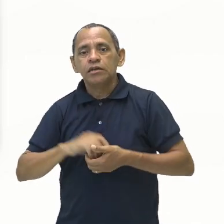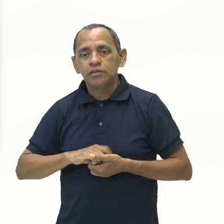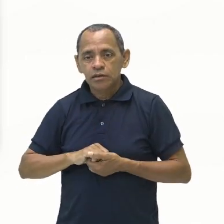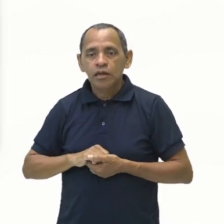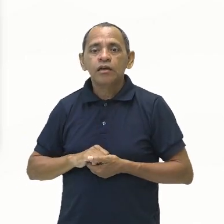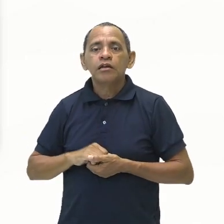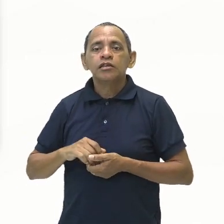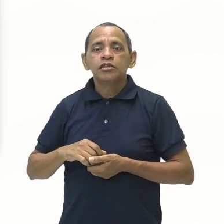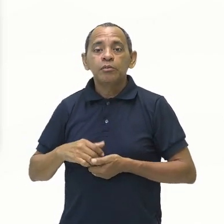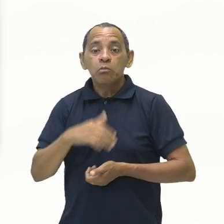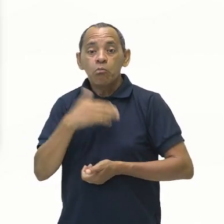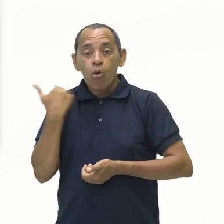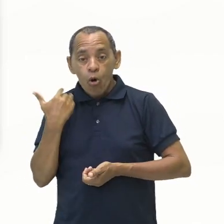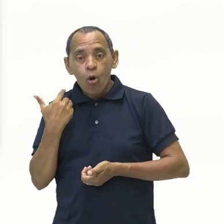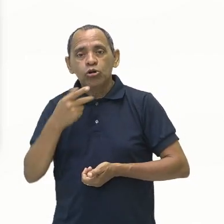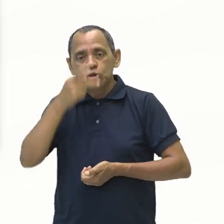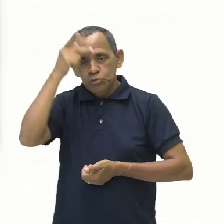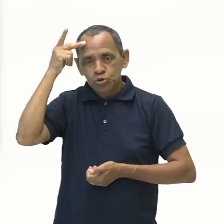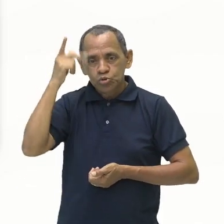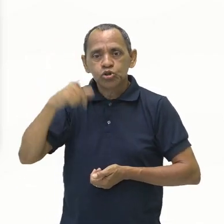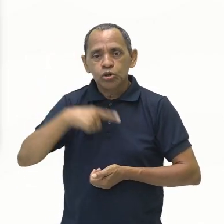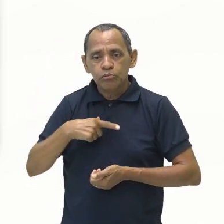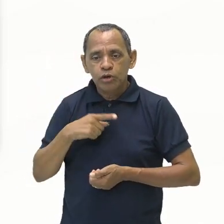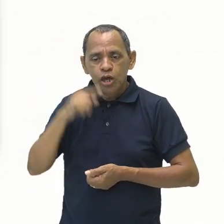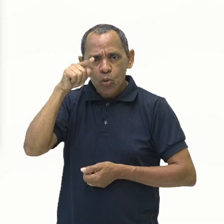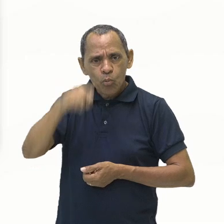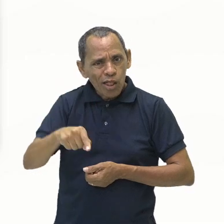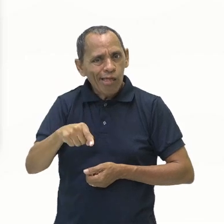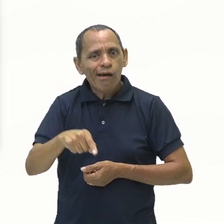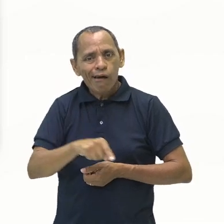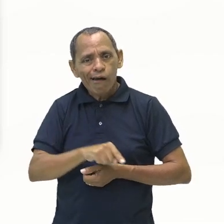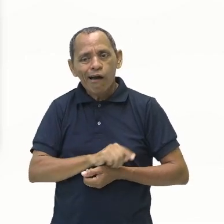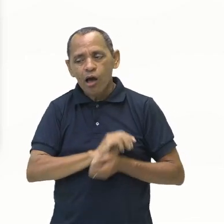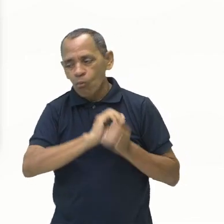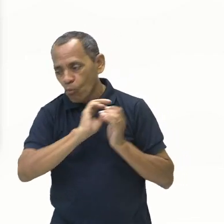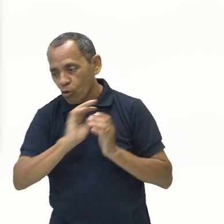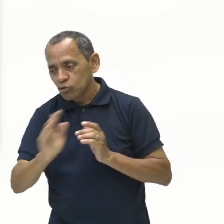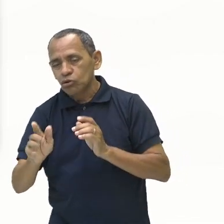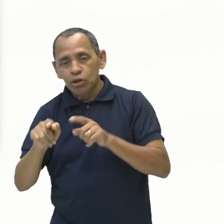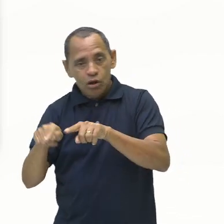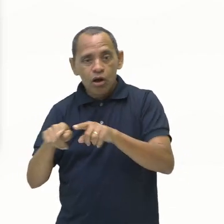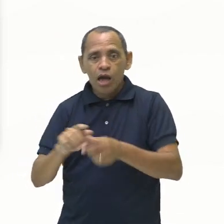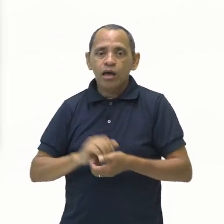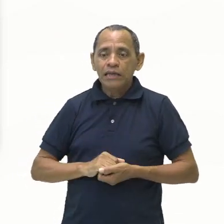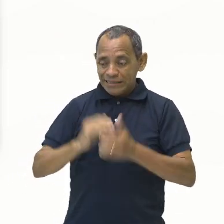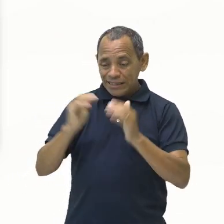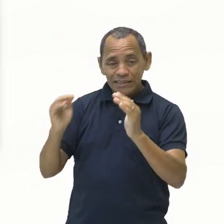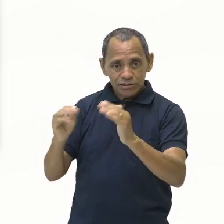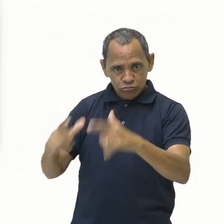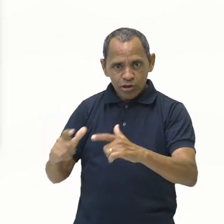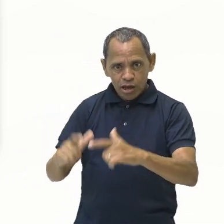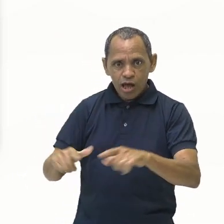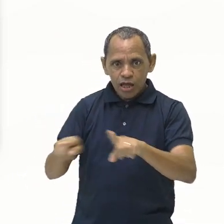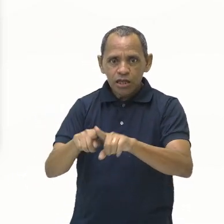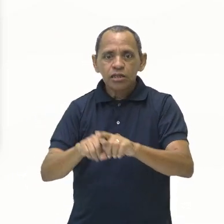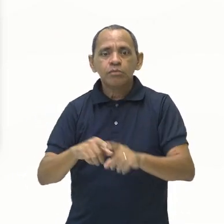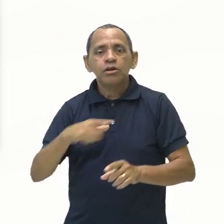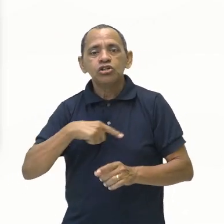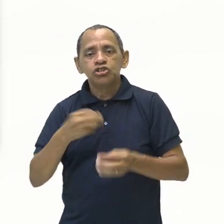finalidade. Aqui nós podemos observar a roça dos escravos. Embora ela fosse um pouco tímida por conta